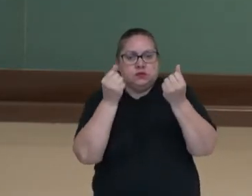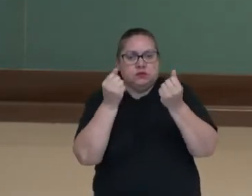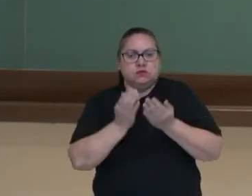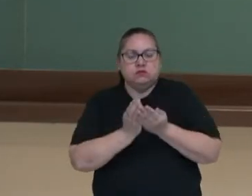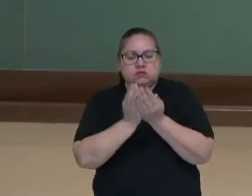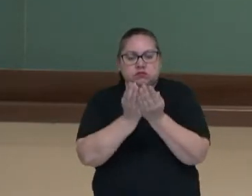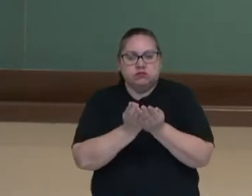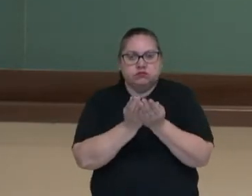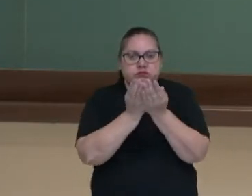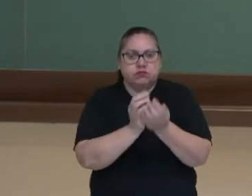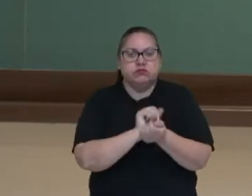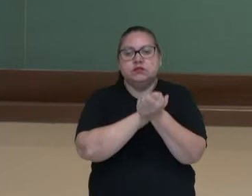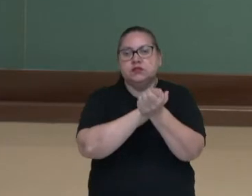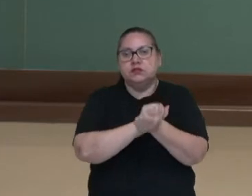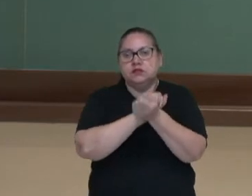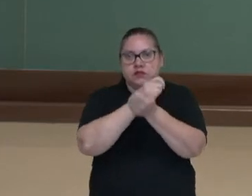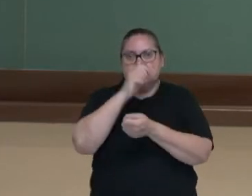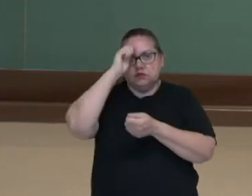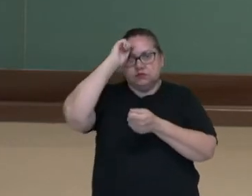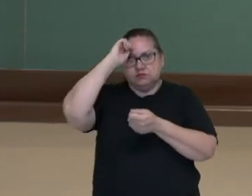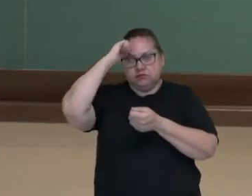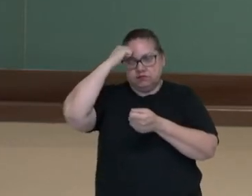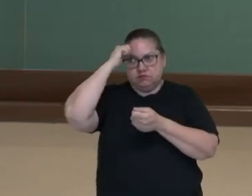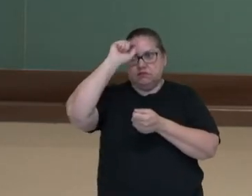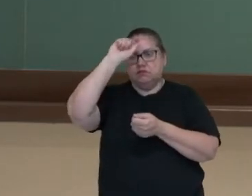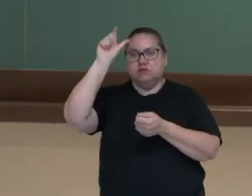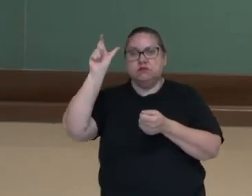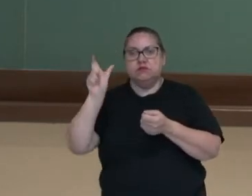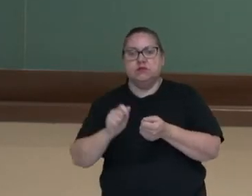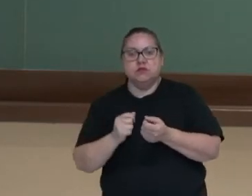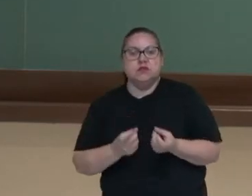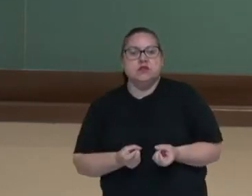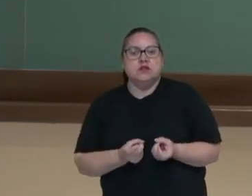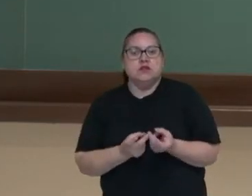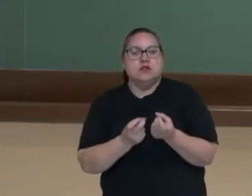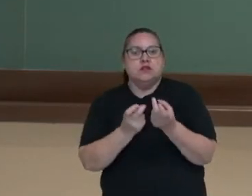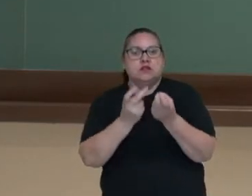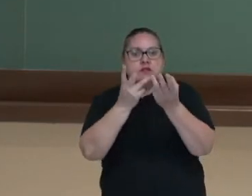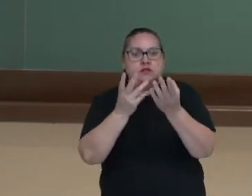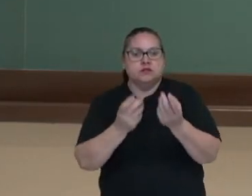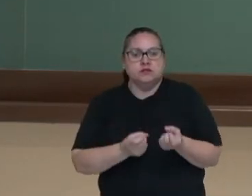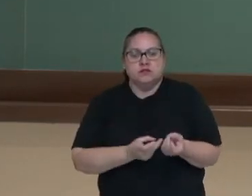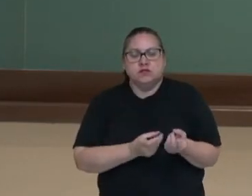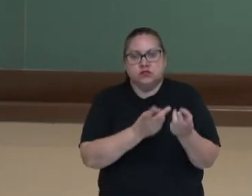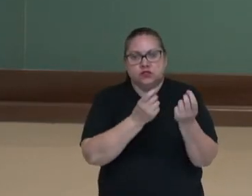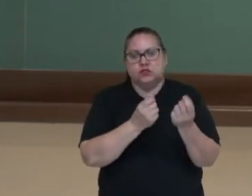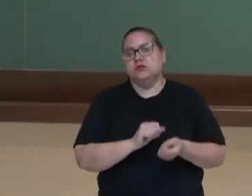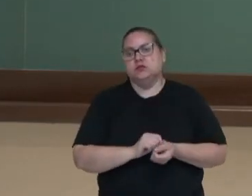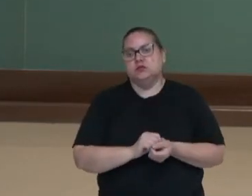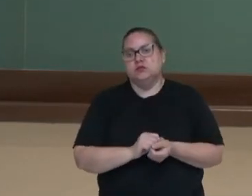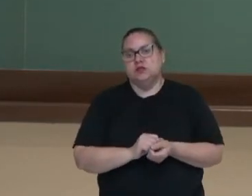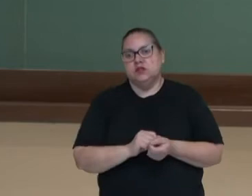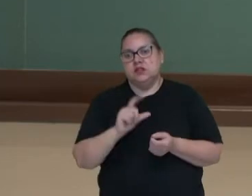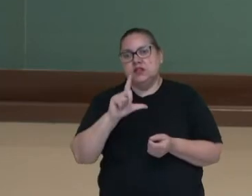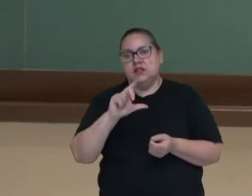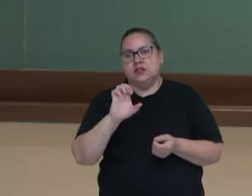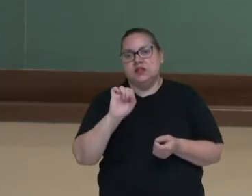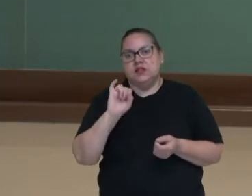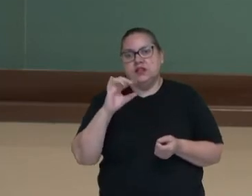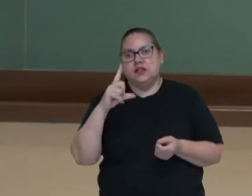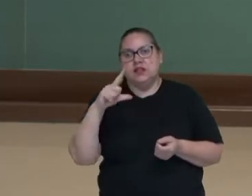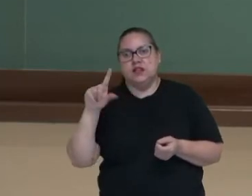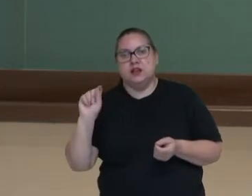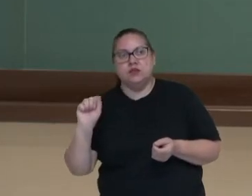a escravidão de africanos trazidas para o Brasil e vendidos nos mercados de escravizados, nos leilões de escravos do